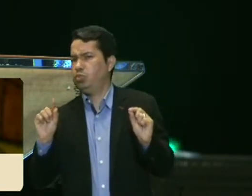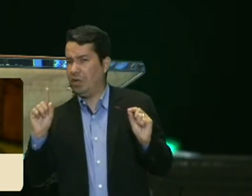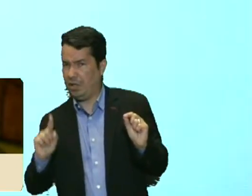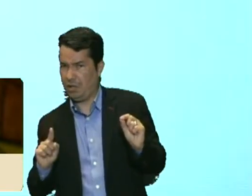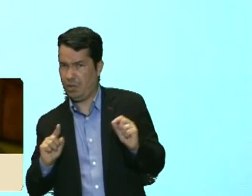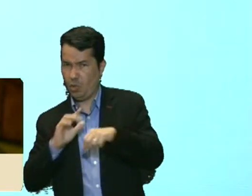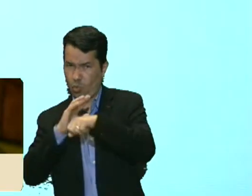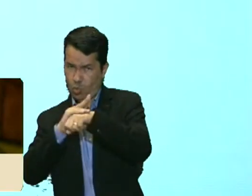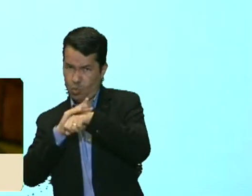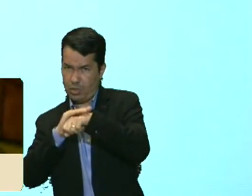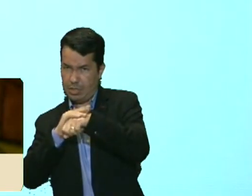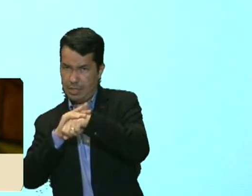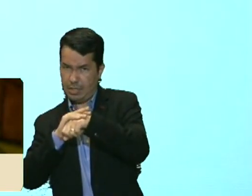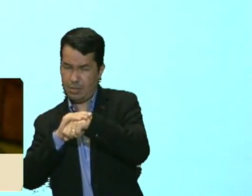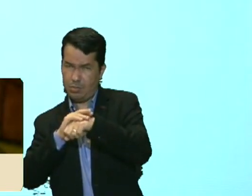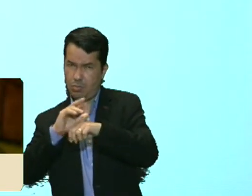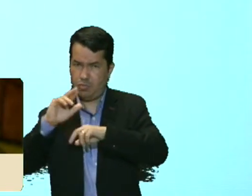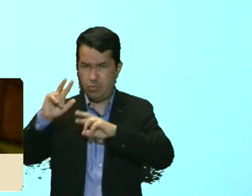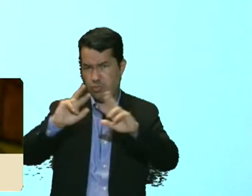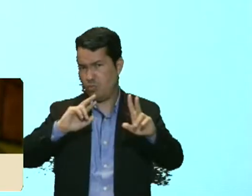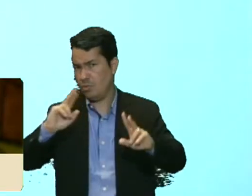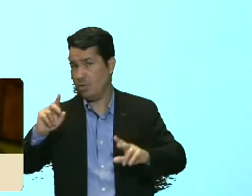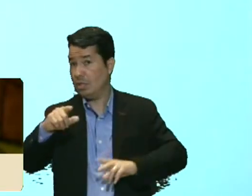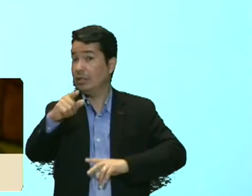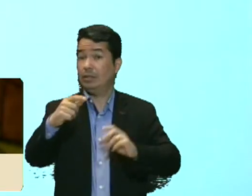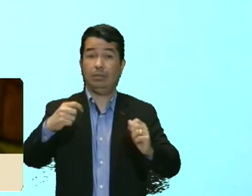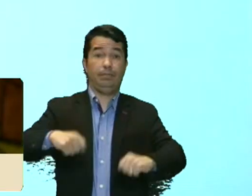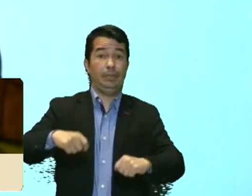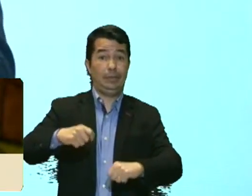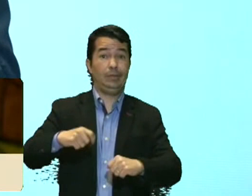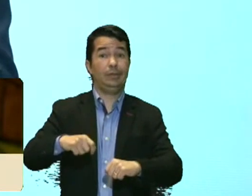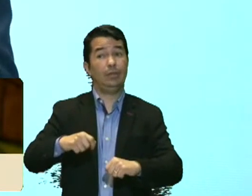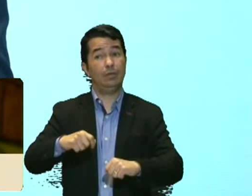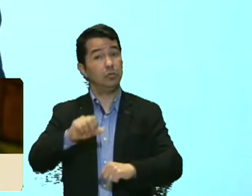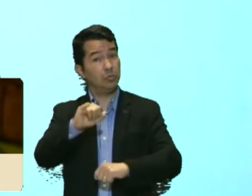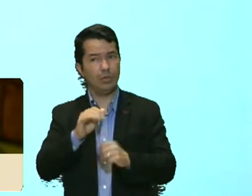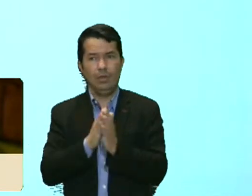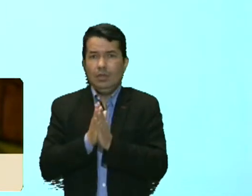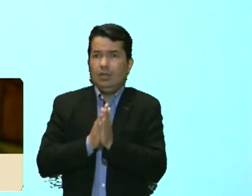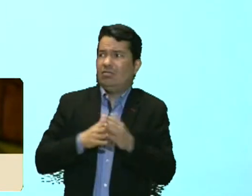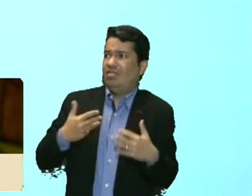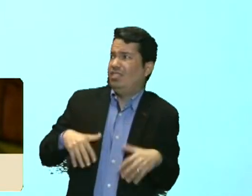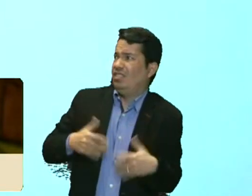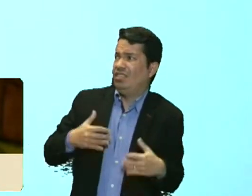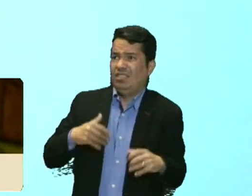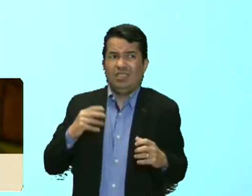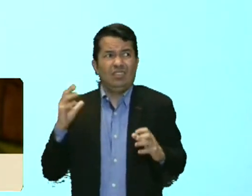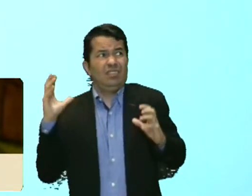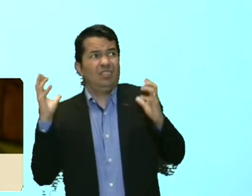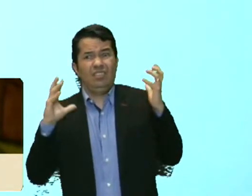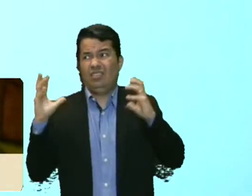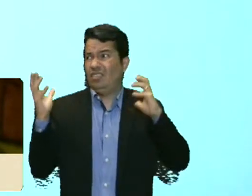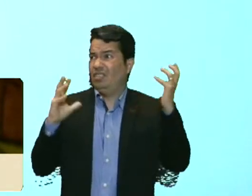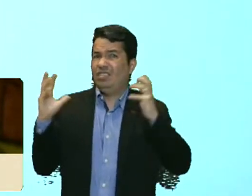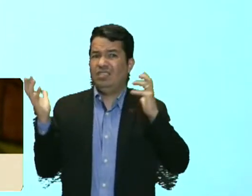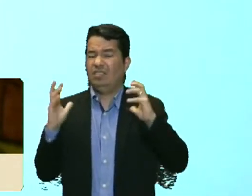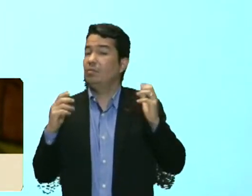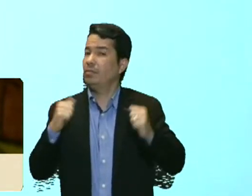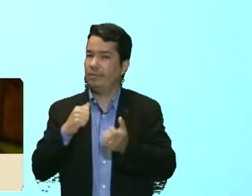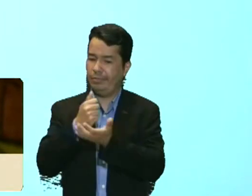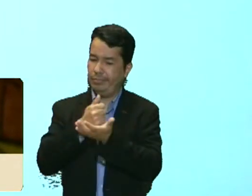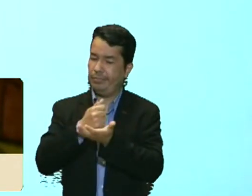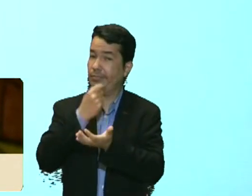Isso realmente você precisa de um tratamento. Mas é aquela ansiedade que vai tomando conta da nossa vida a tal ponto que